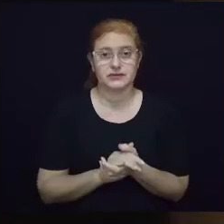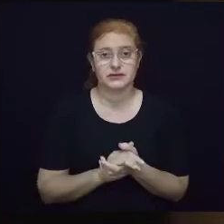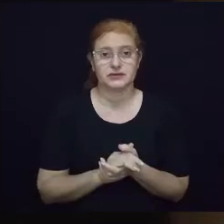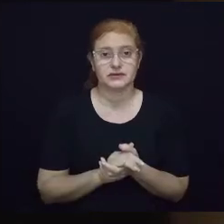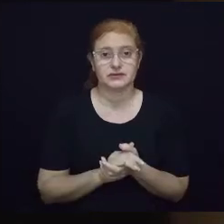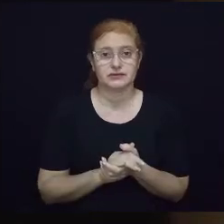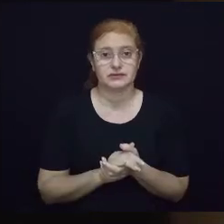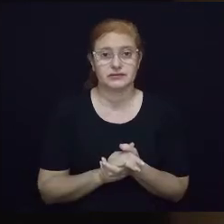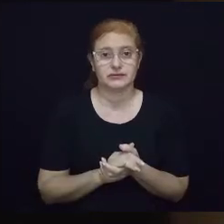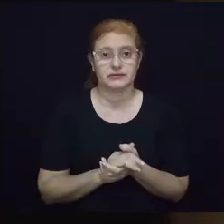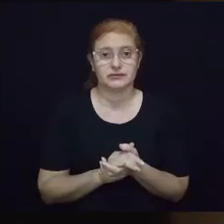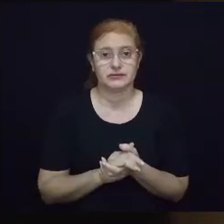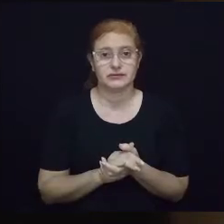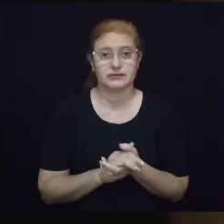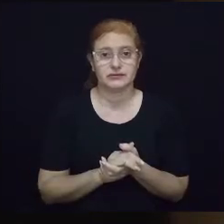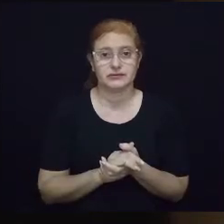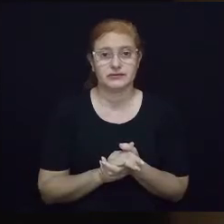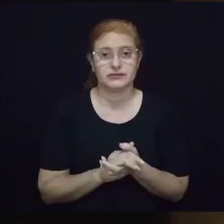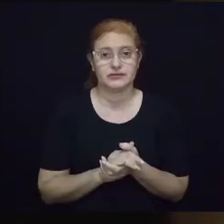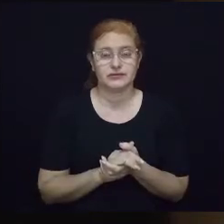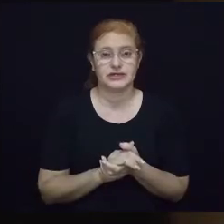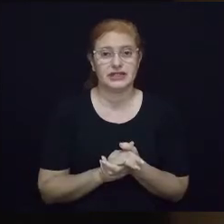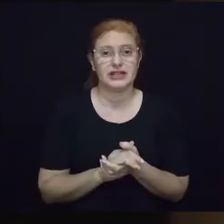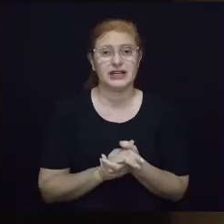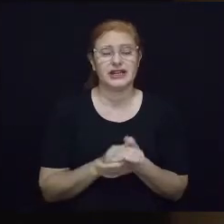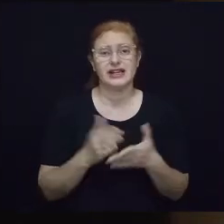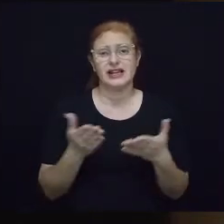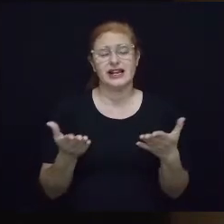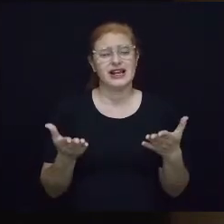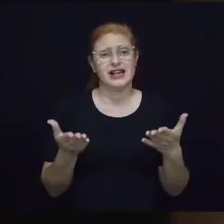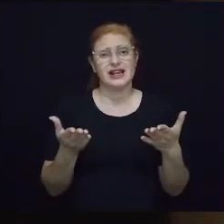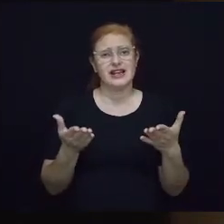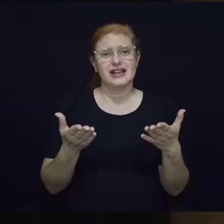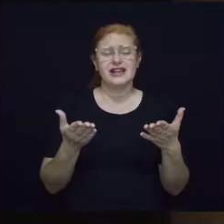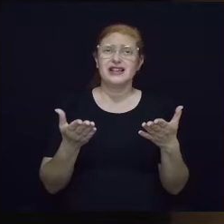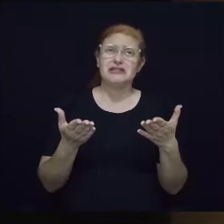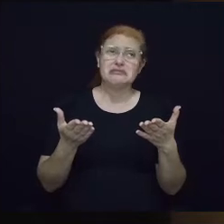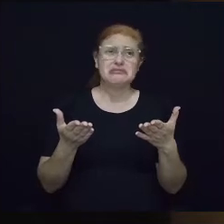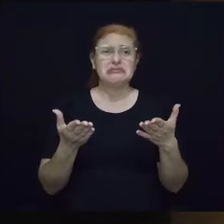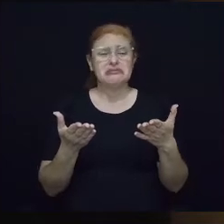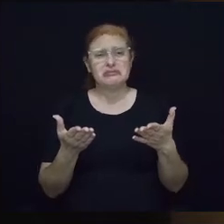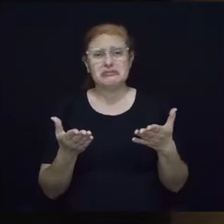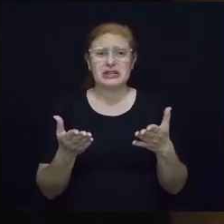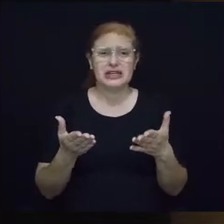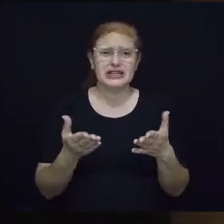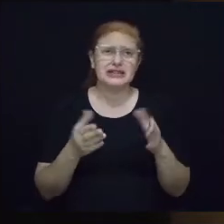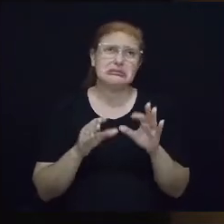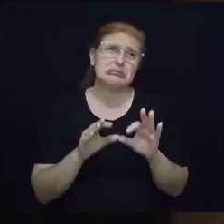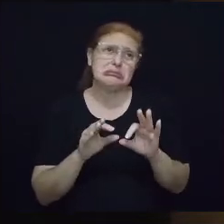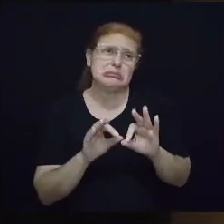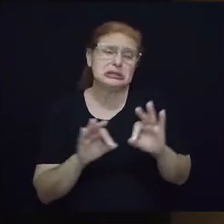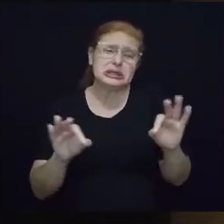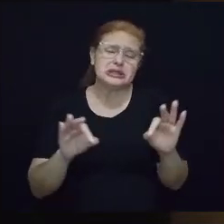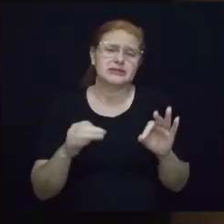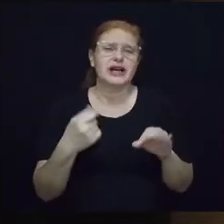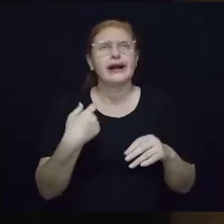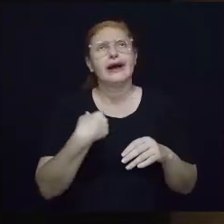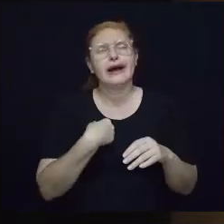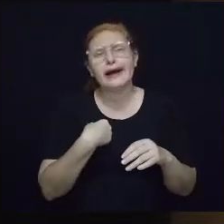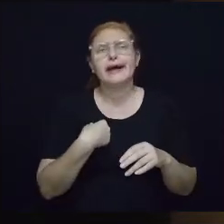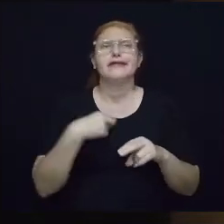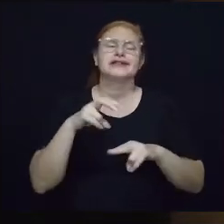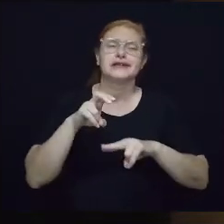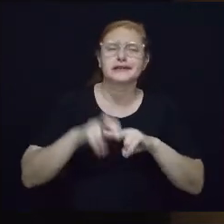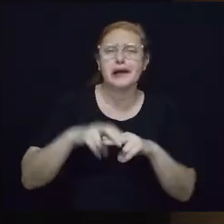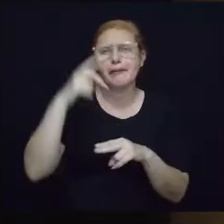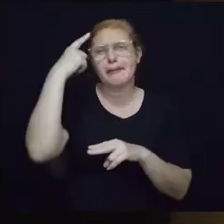mas agora é meio casual, sabe? Eu chamo de casual porque não é assim, eu vou sentar e vou pensar numa escultura, não é